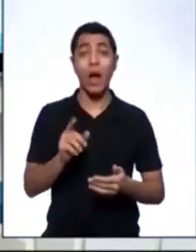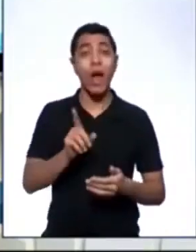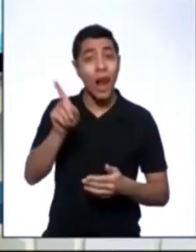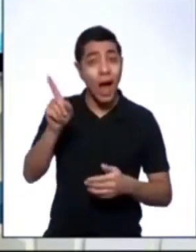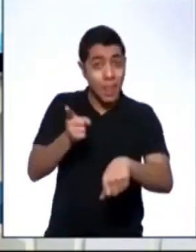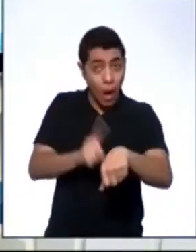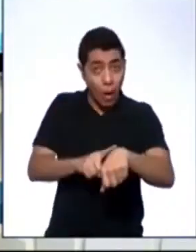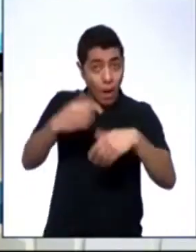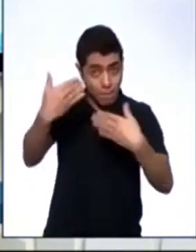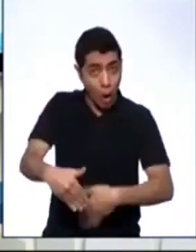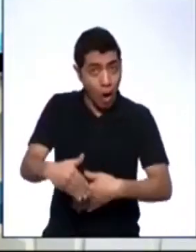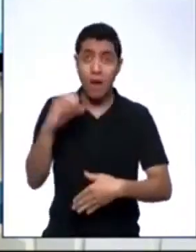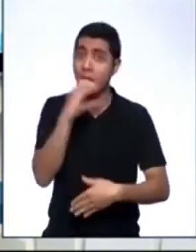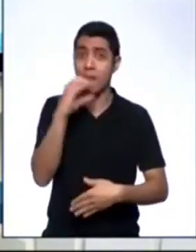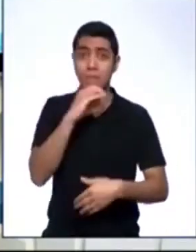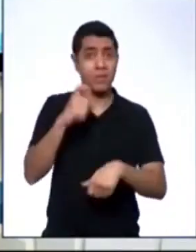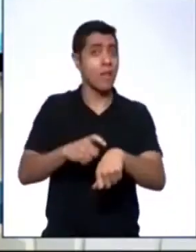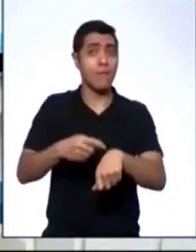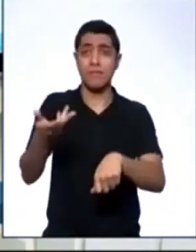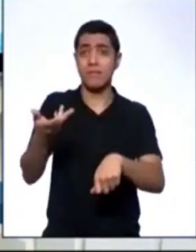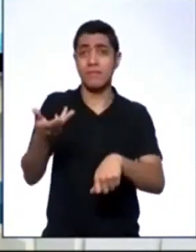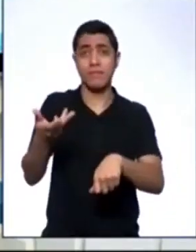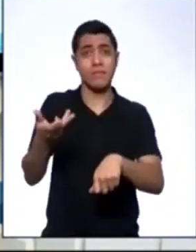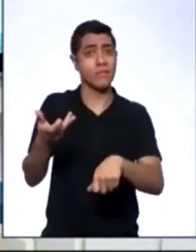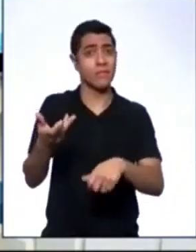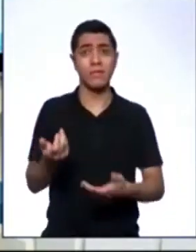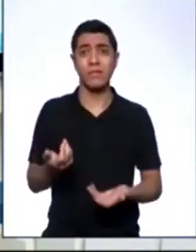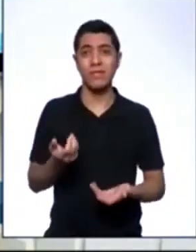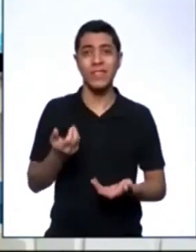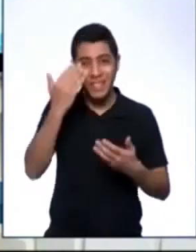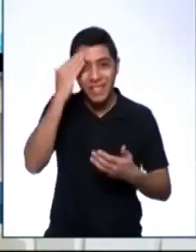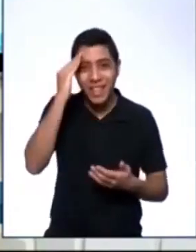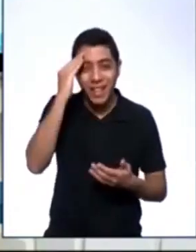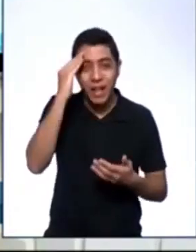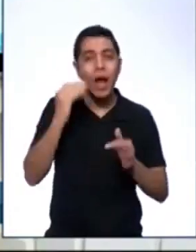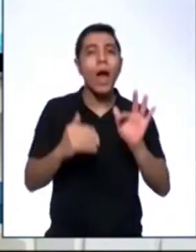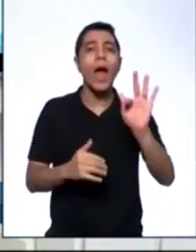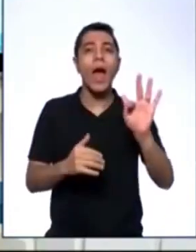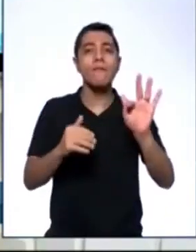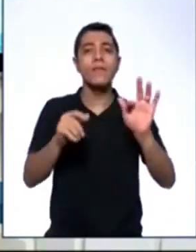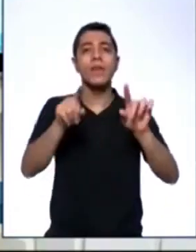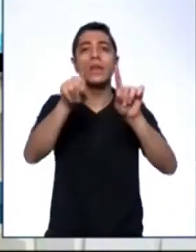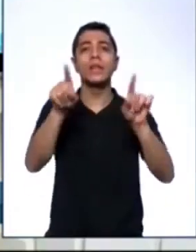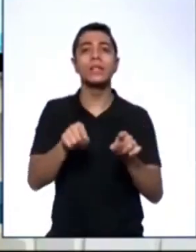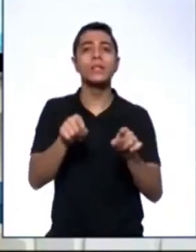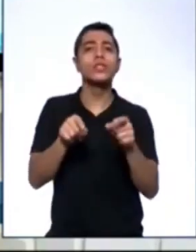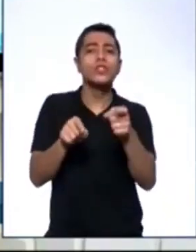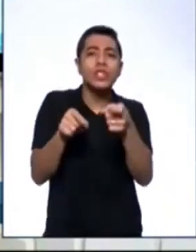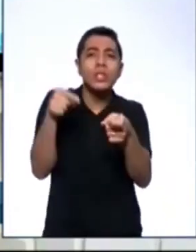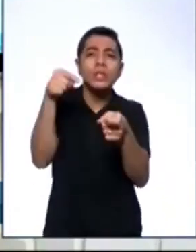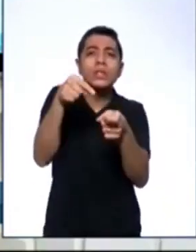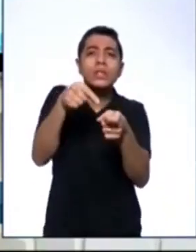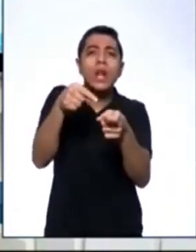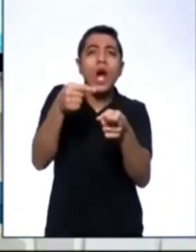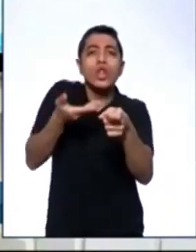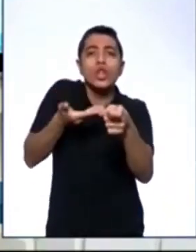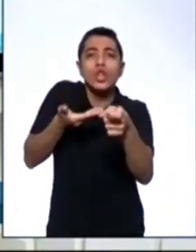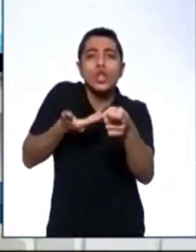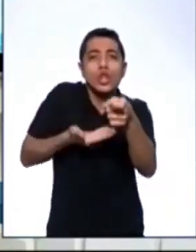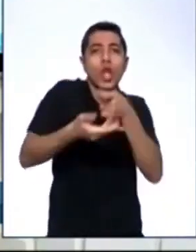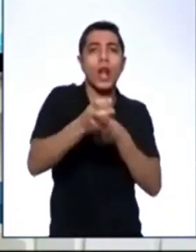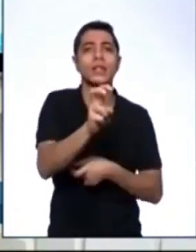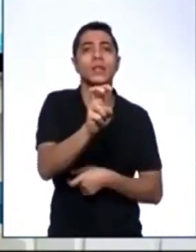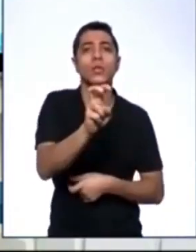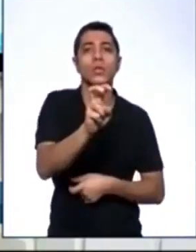não materialzinho fica branco com nós é fim de cinco substitui o chefe cinco não é 3 e